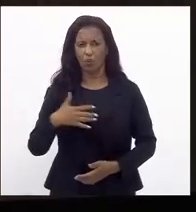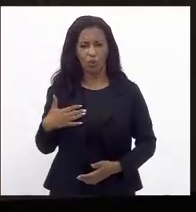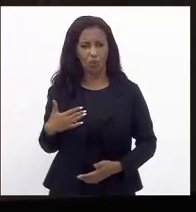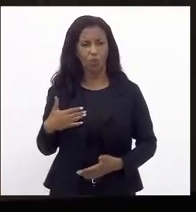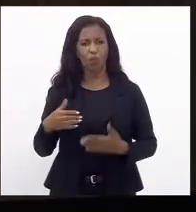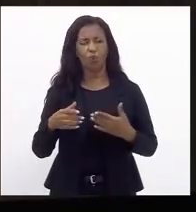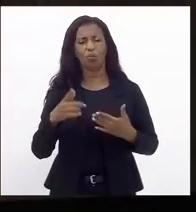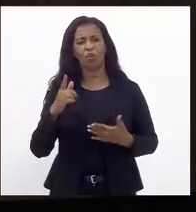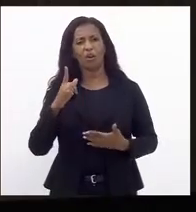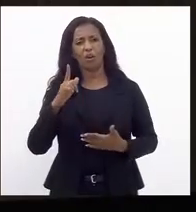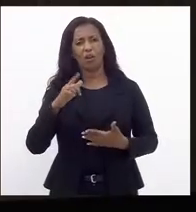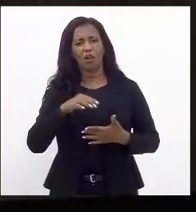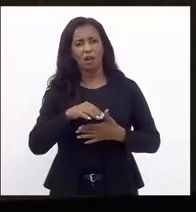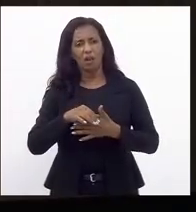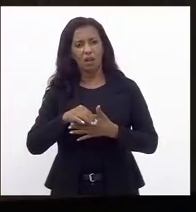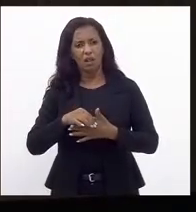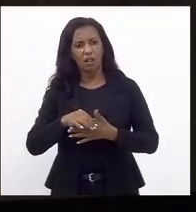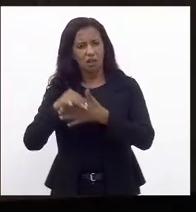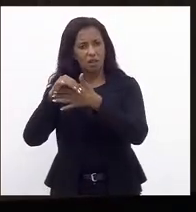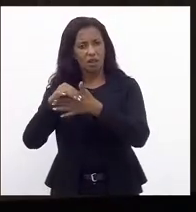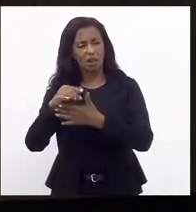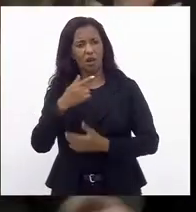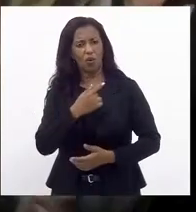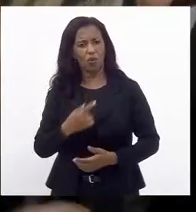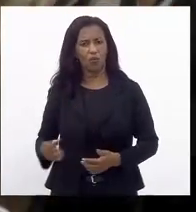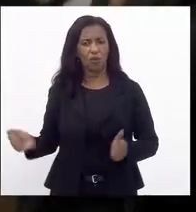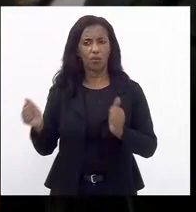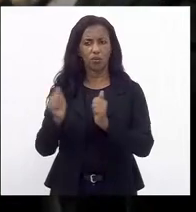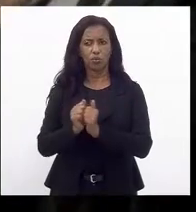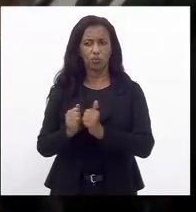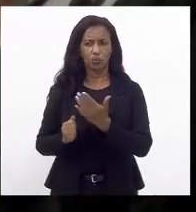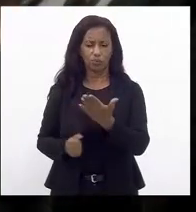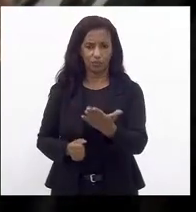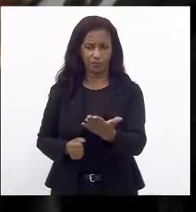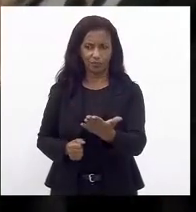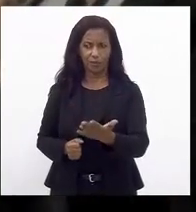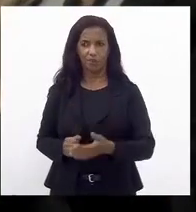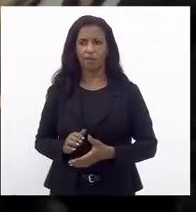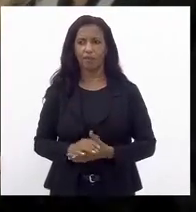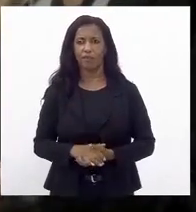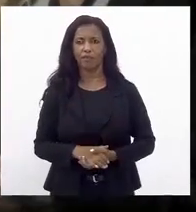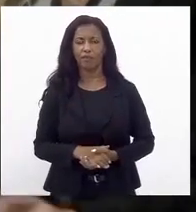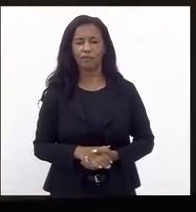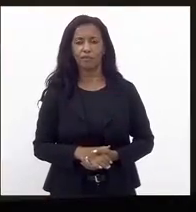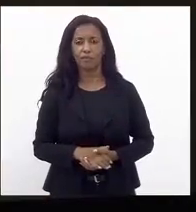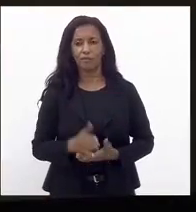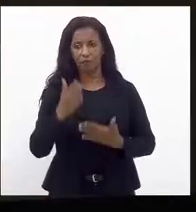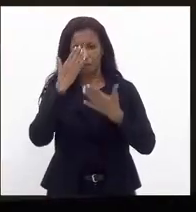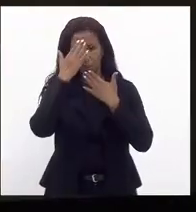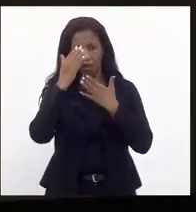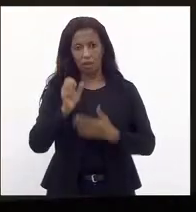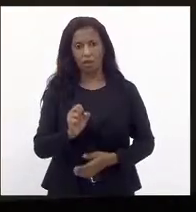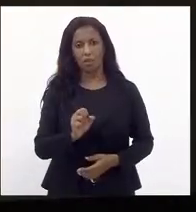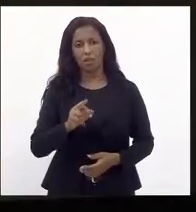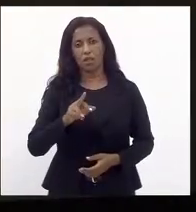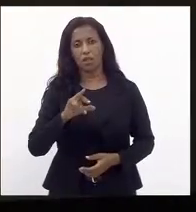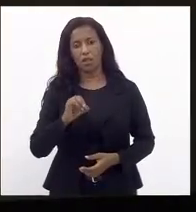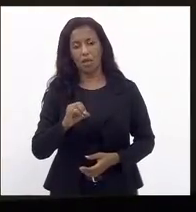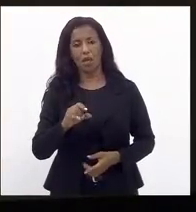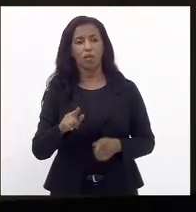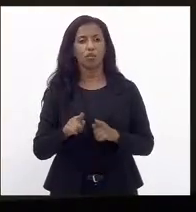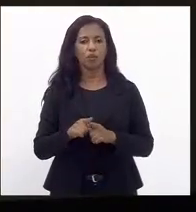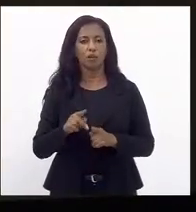liderar o governo um vossa excelência na secretaria de fazenda é um orgulho Quero agradecer ao Sérgio Aureliano